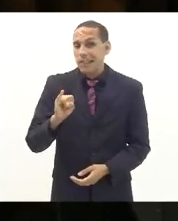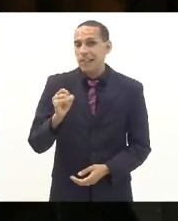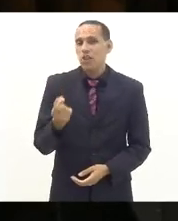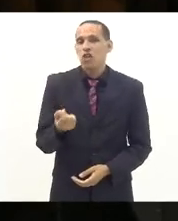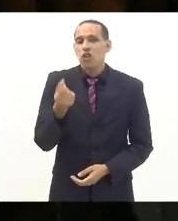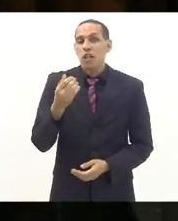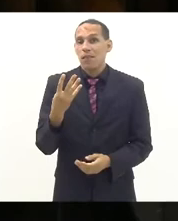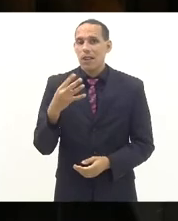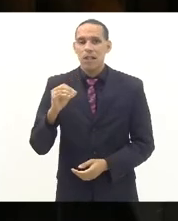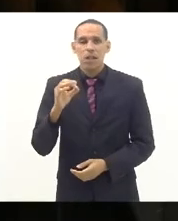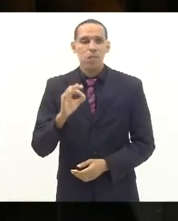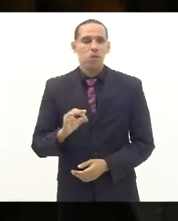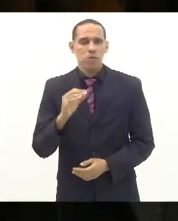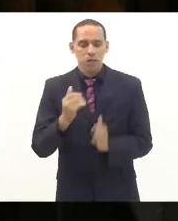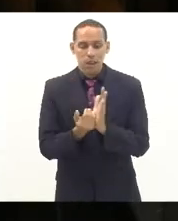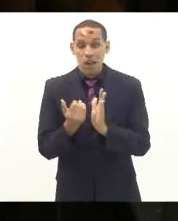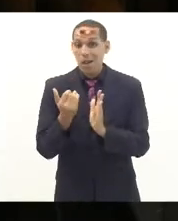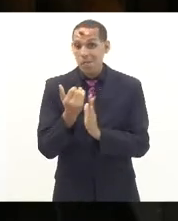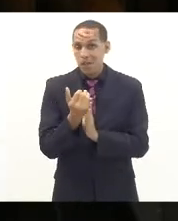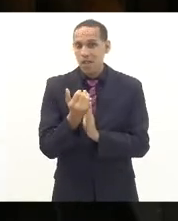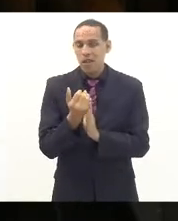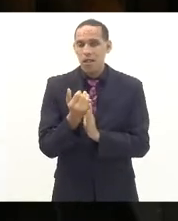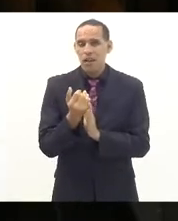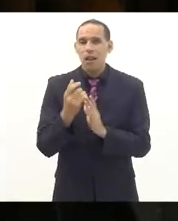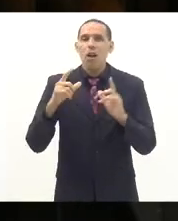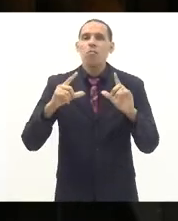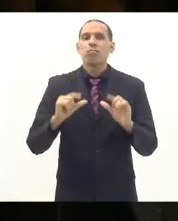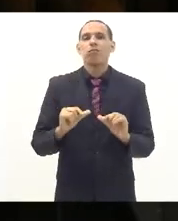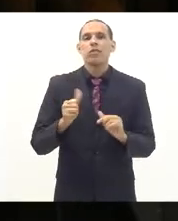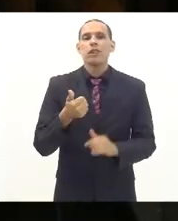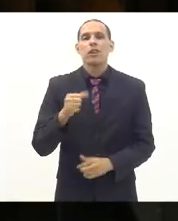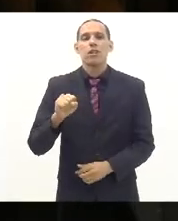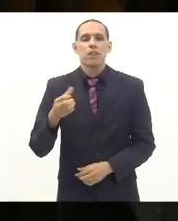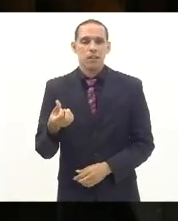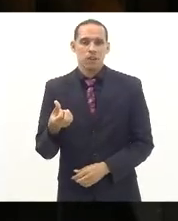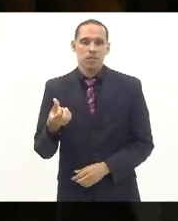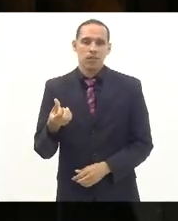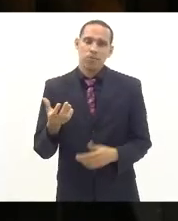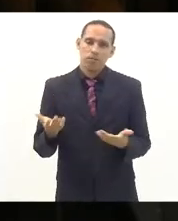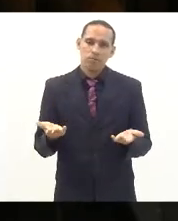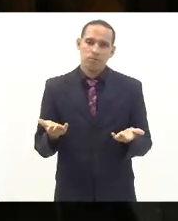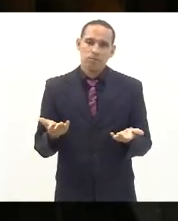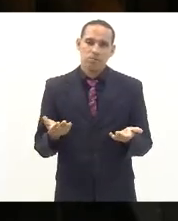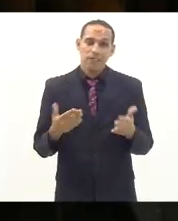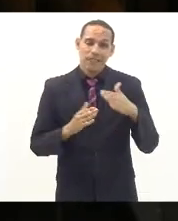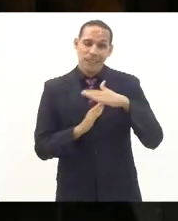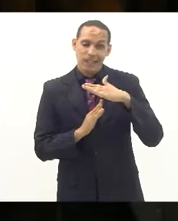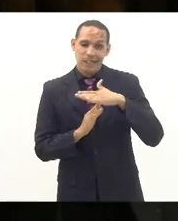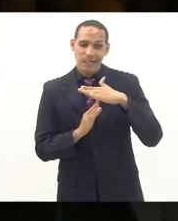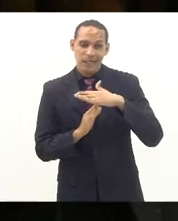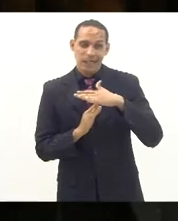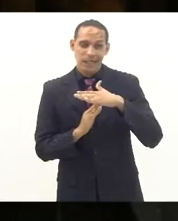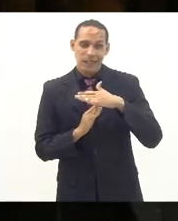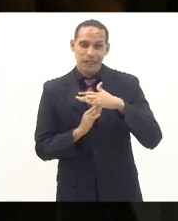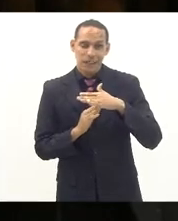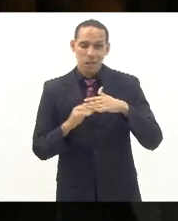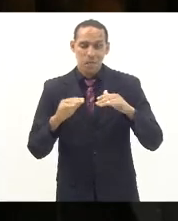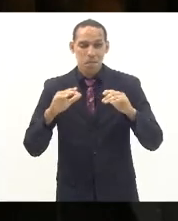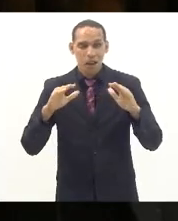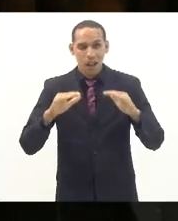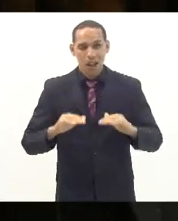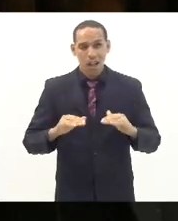por cento aqui estimado vai cair para 186 ficaríamos No Limite inferior